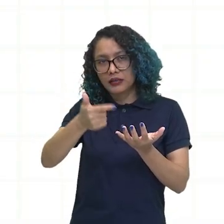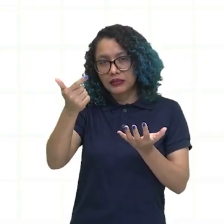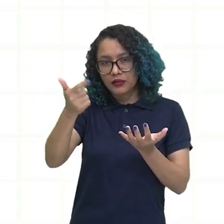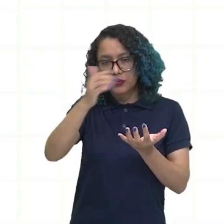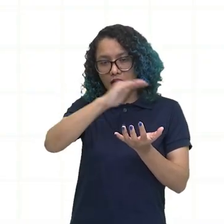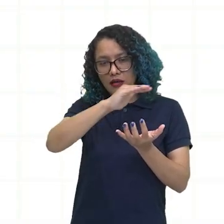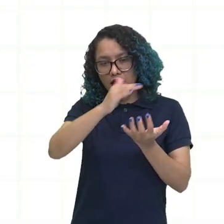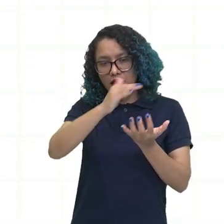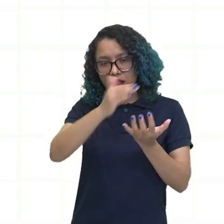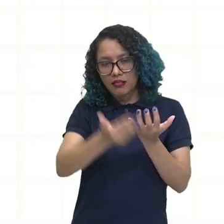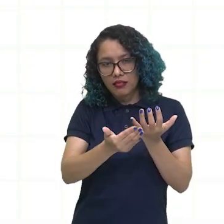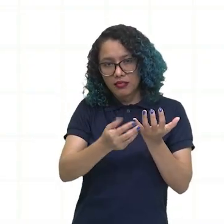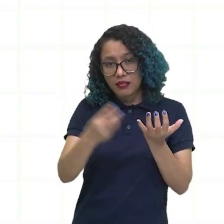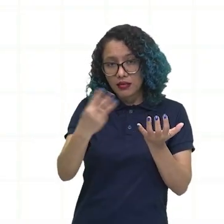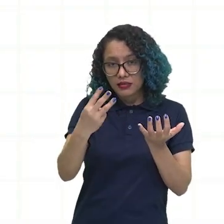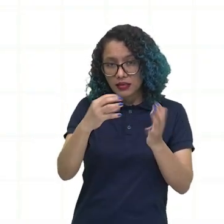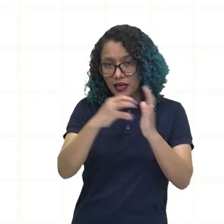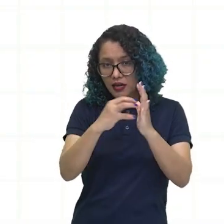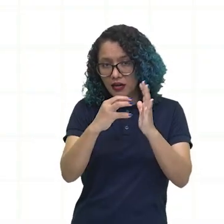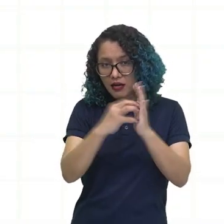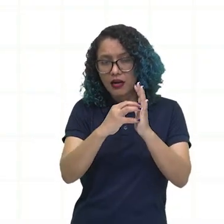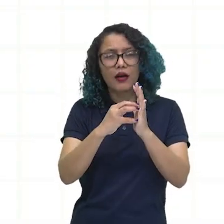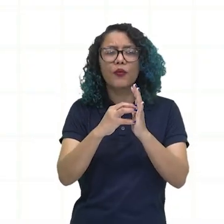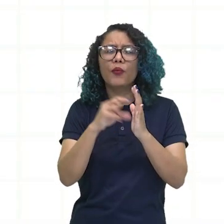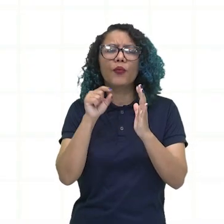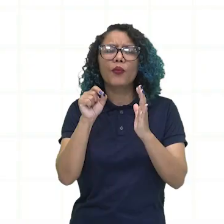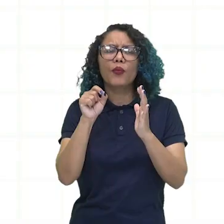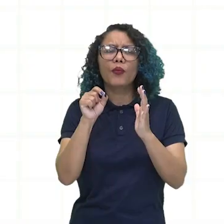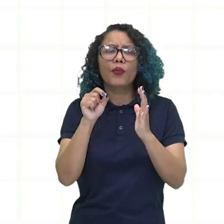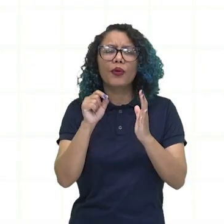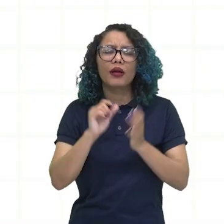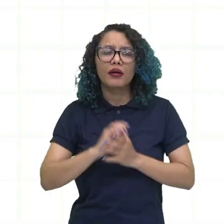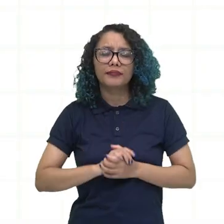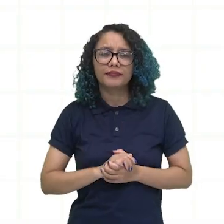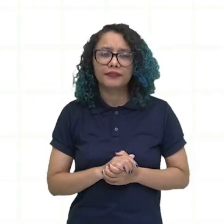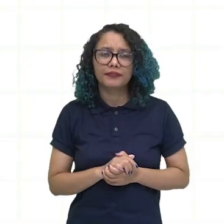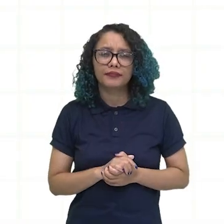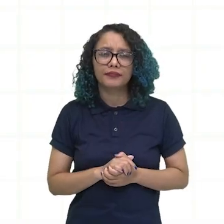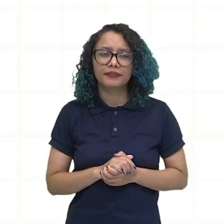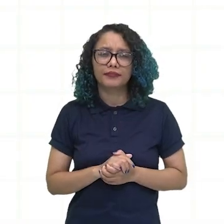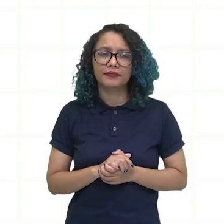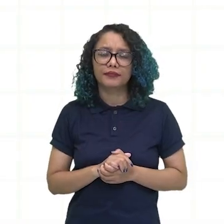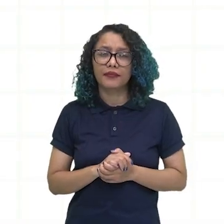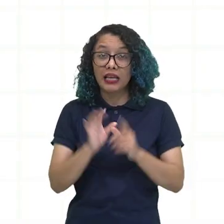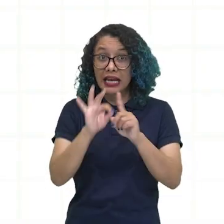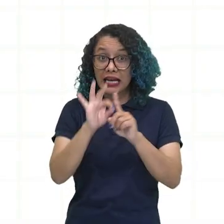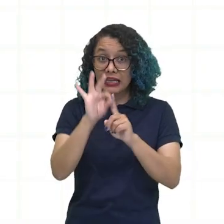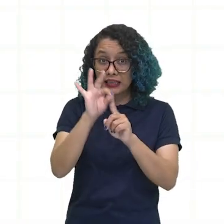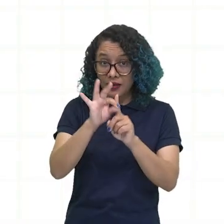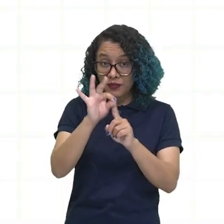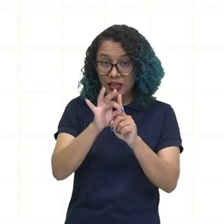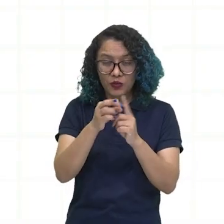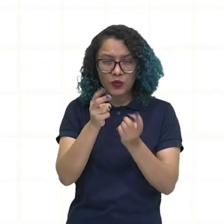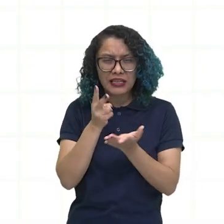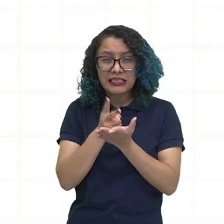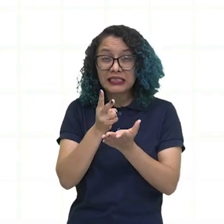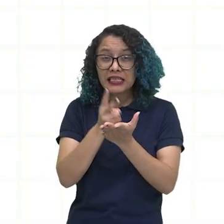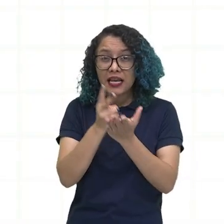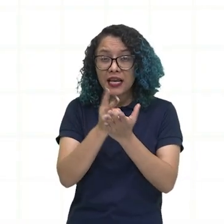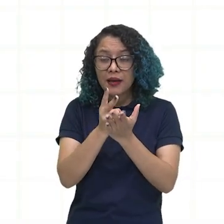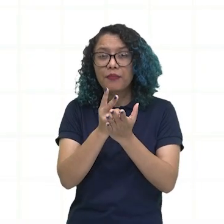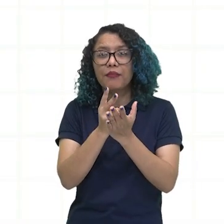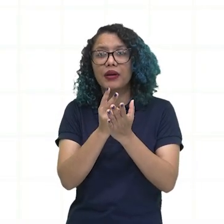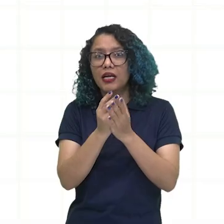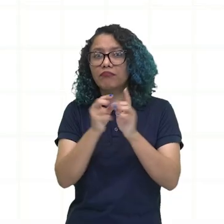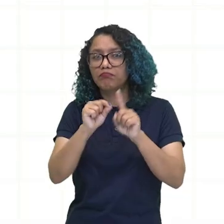até chegar ao núcleo, o que você vai pensar? Que a temperatura sempre vai estar o quê?